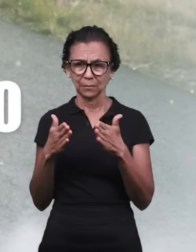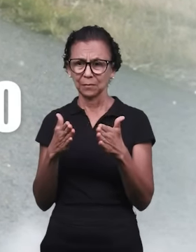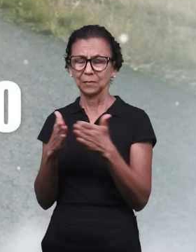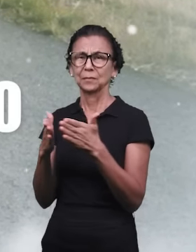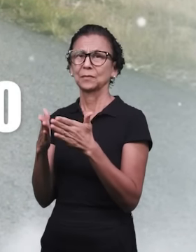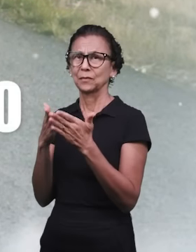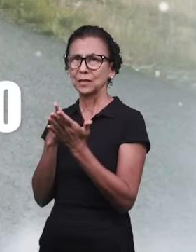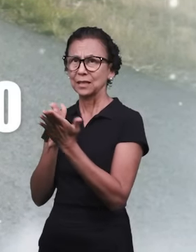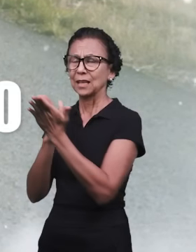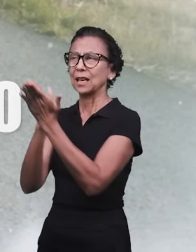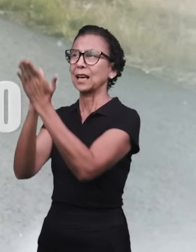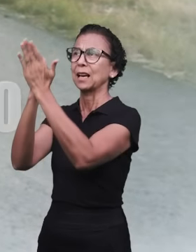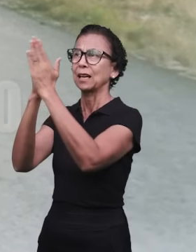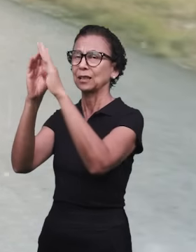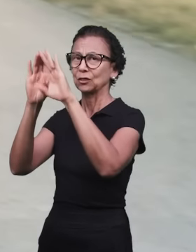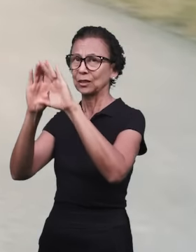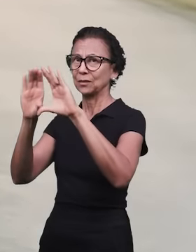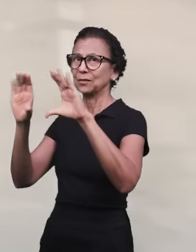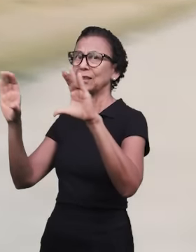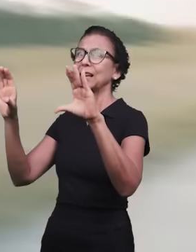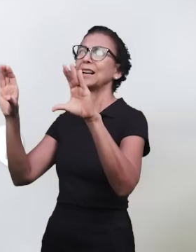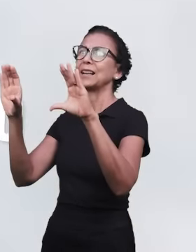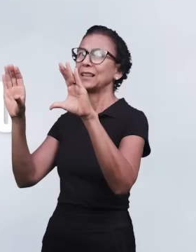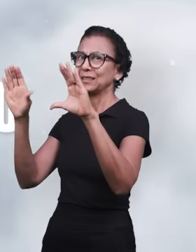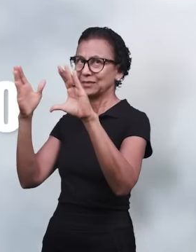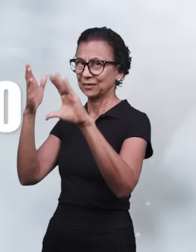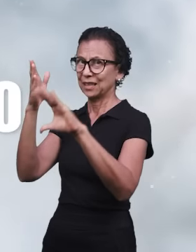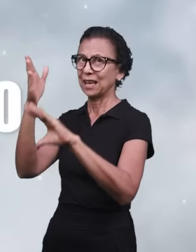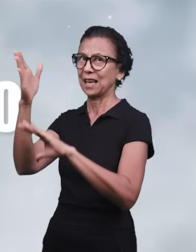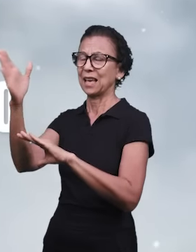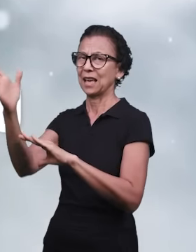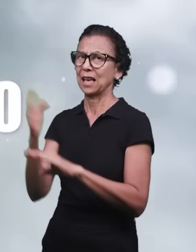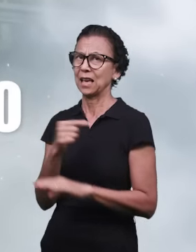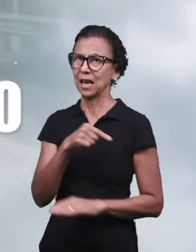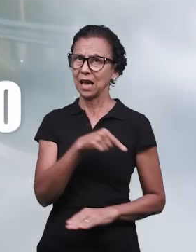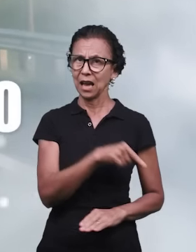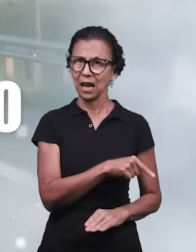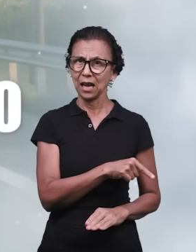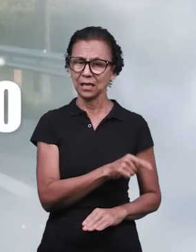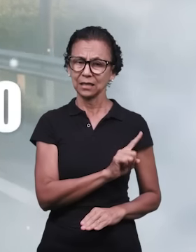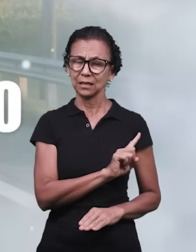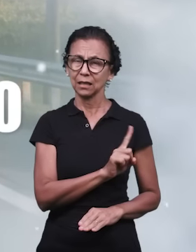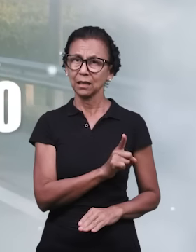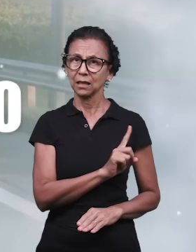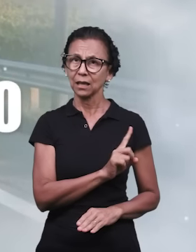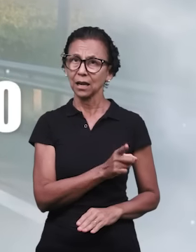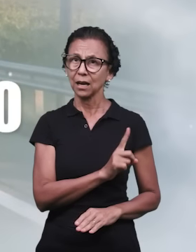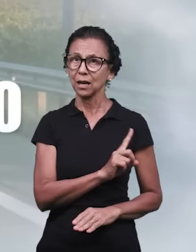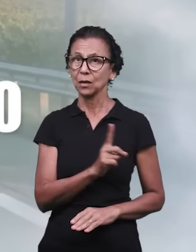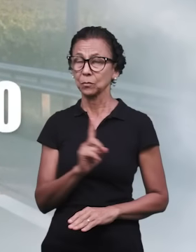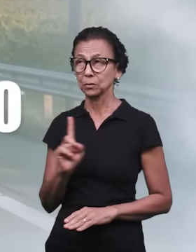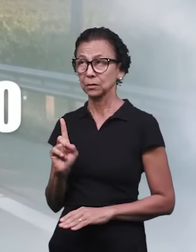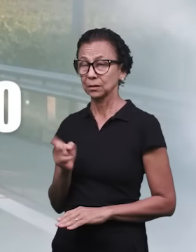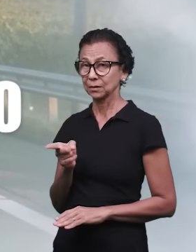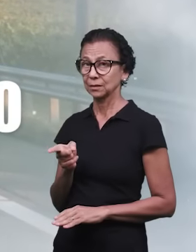porta do céu sou eu. Não sigas por outro